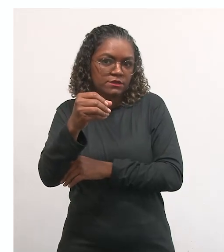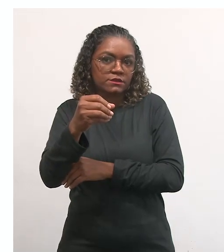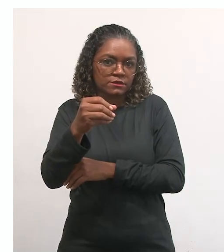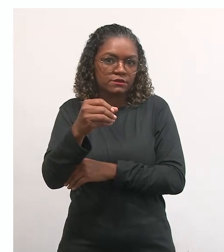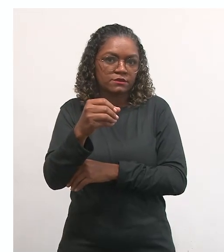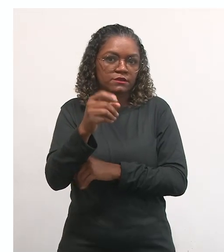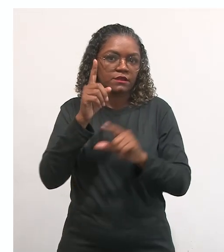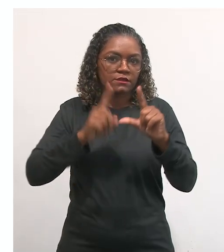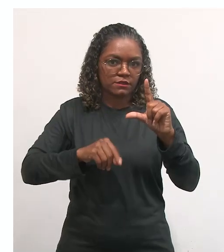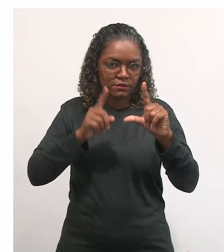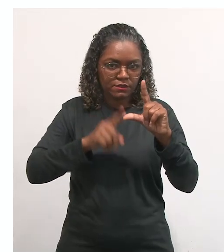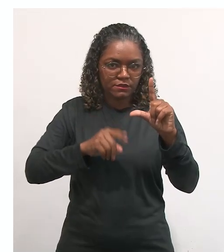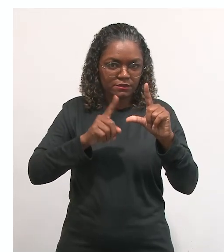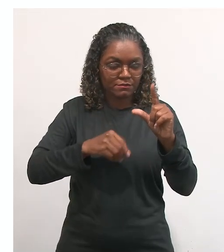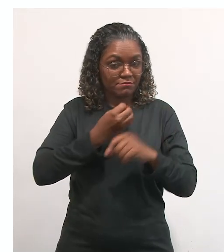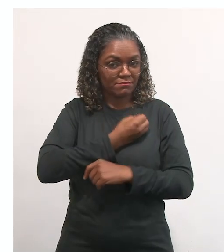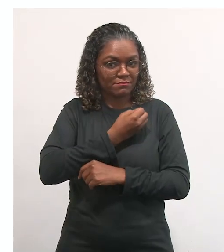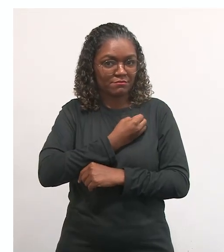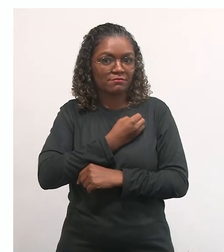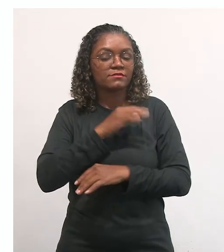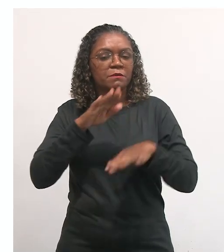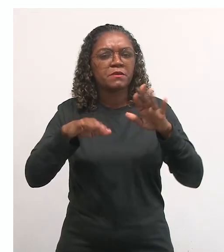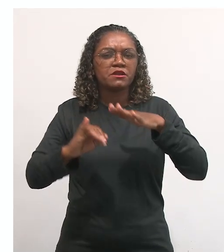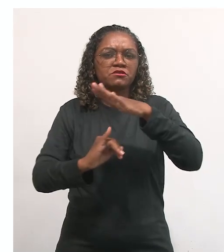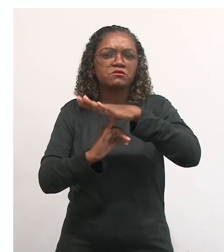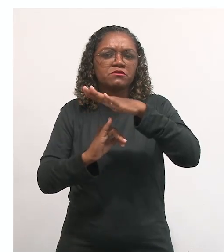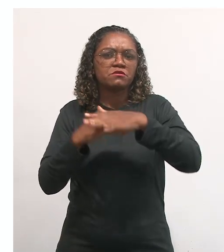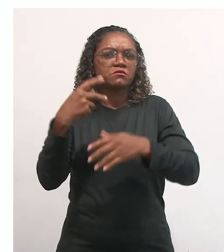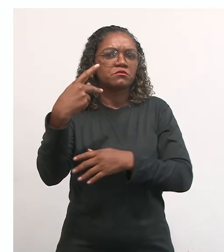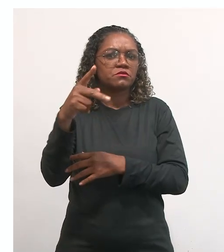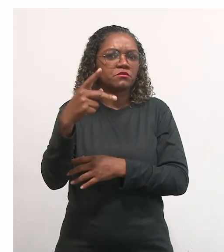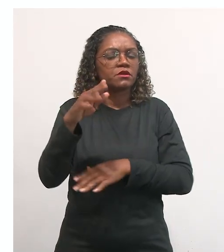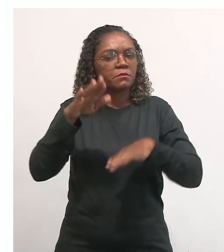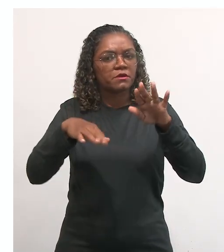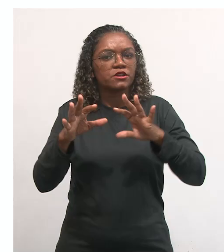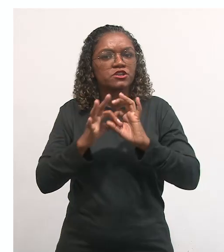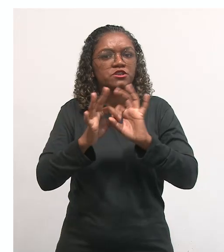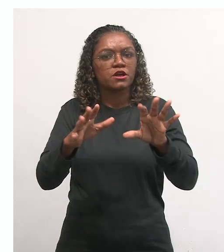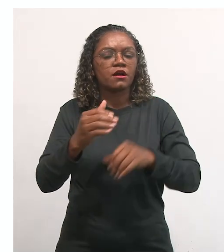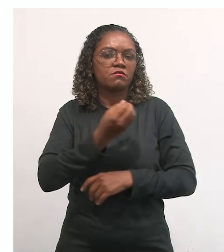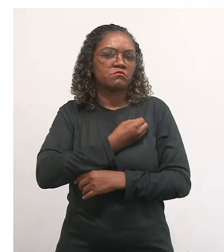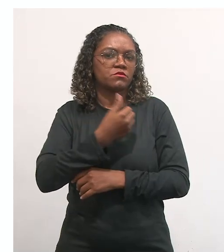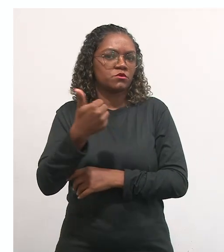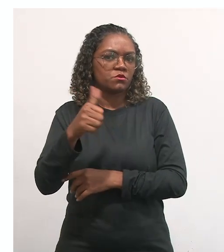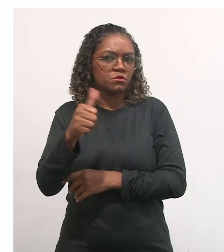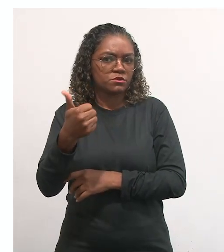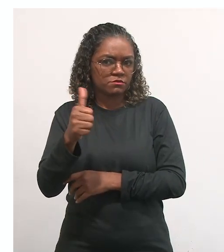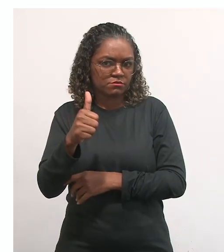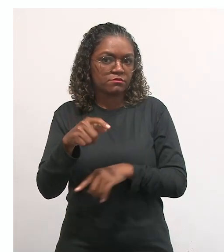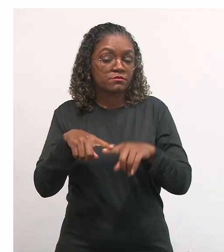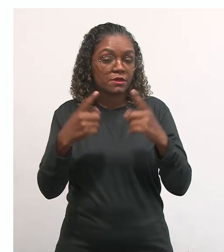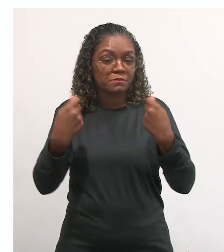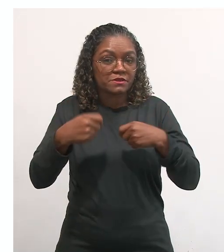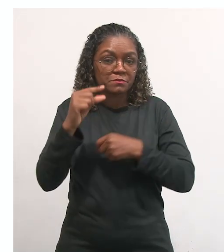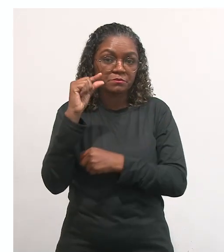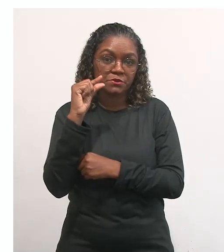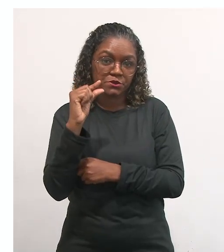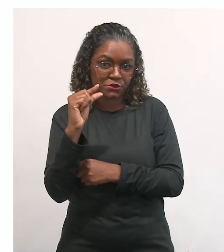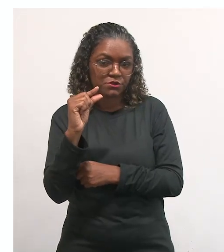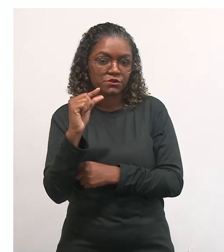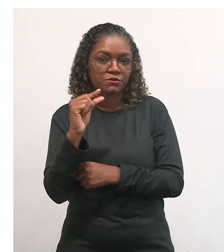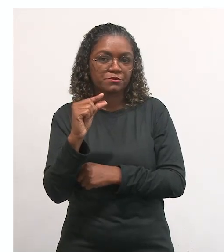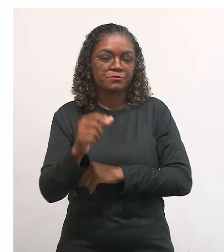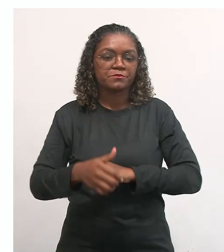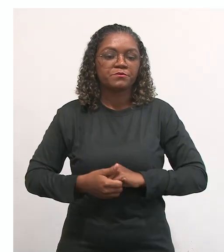que a própria regra da sua instituição autoriza ali tamanho 11 mas geralmente é sempre um tamanho menor do que o tamanho